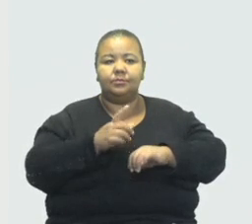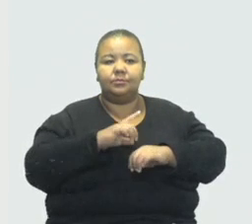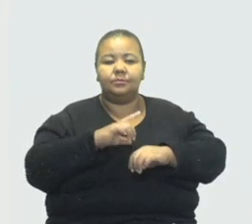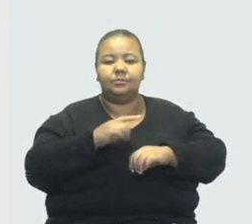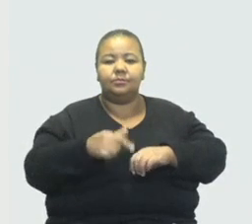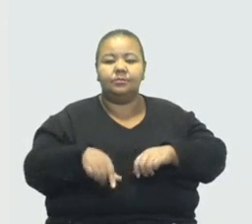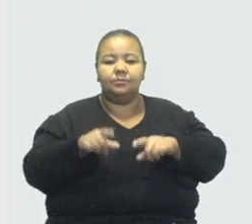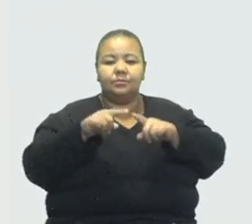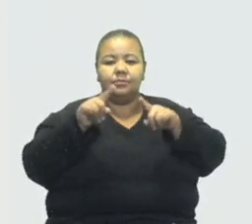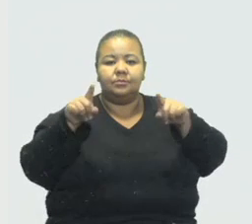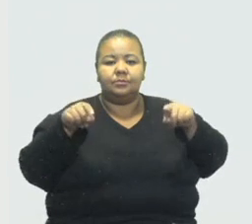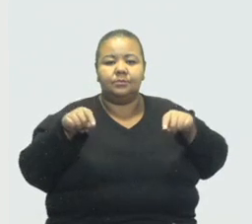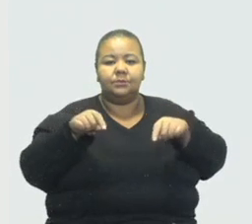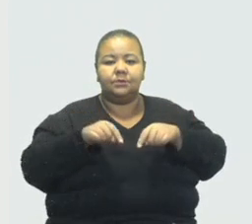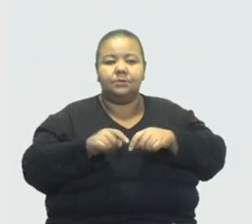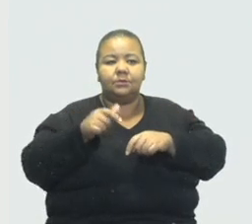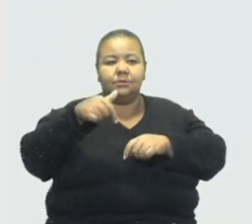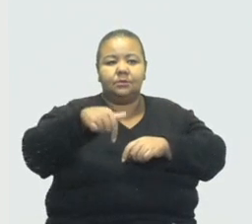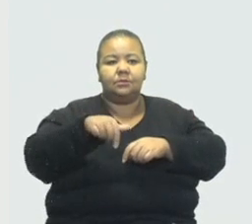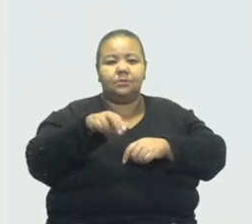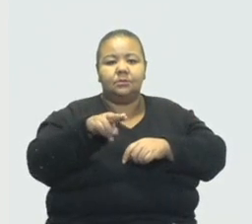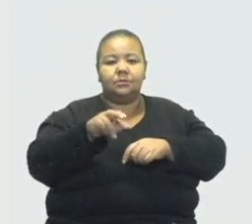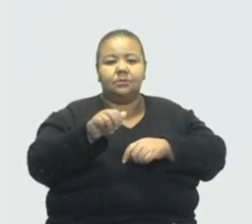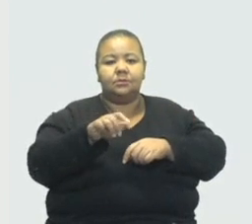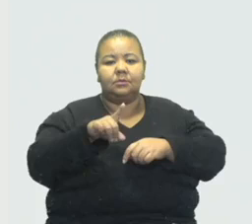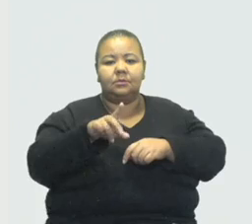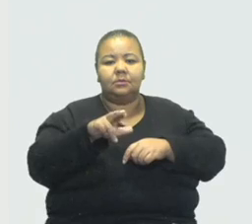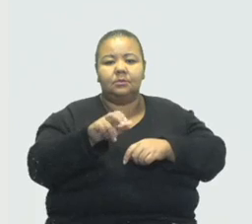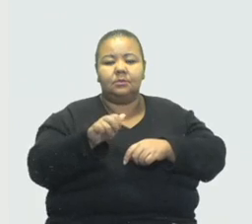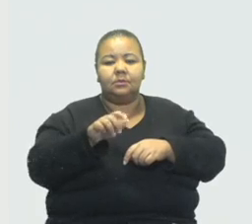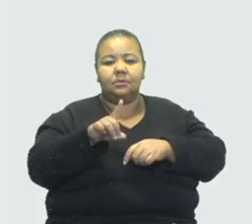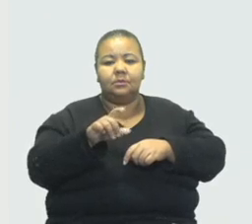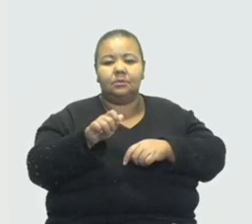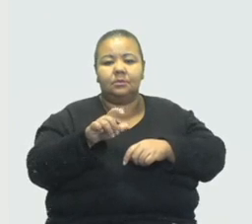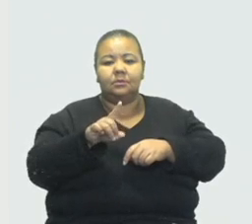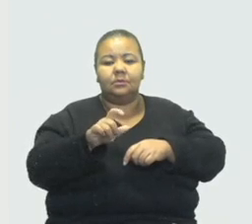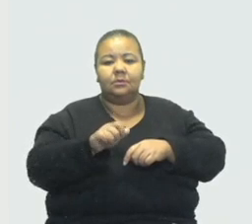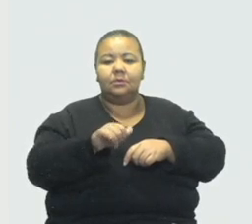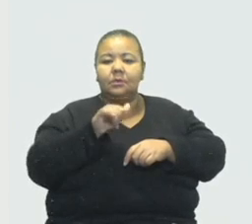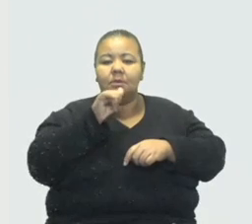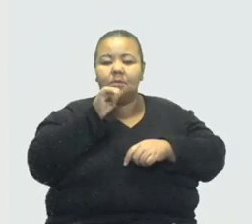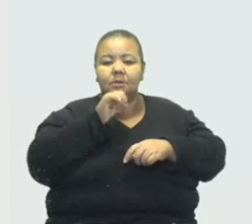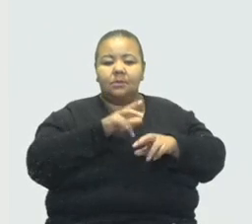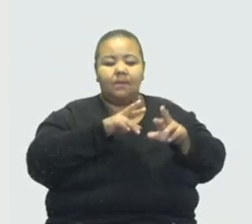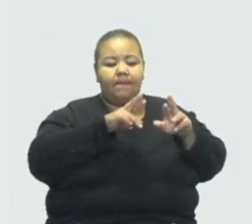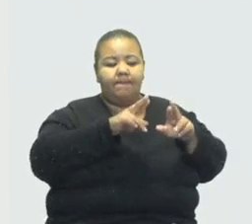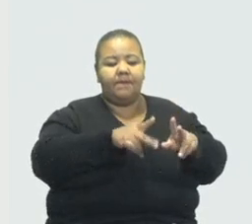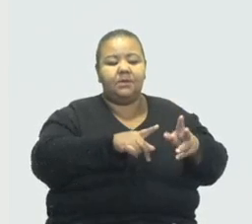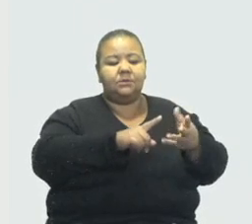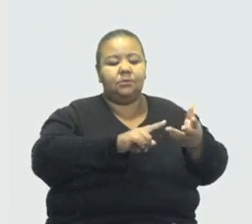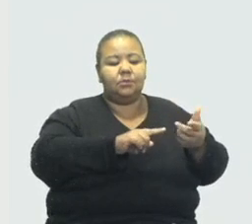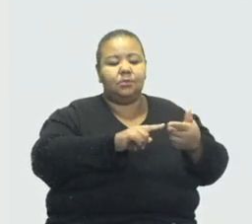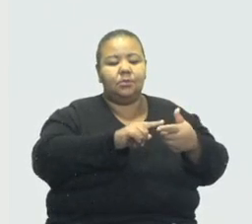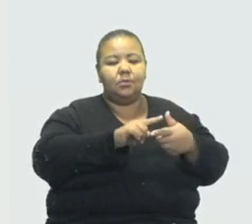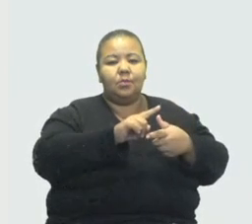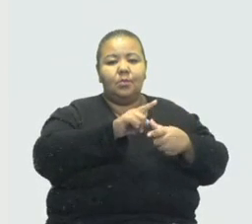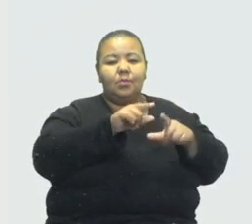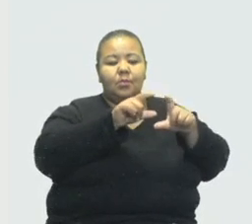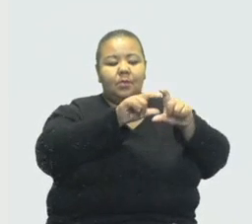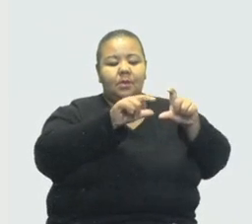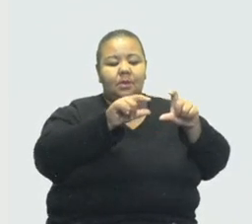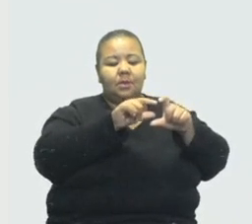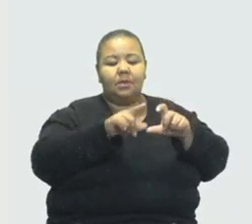matriz quadrada. Uma matriz ela é quadrada quando ela possui a mesma quantidade, o mesmo número de linhas